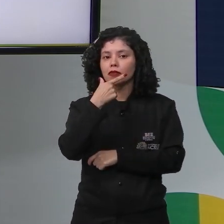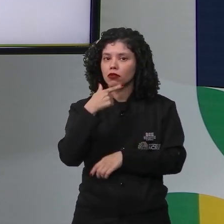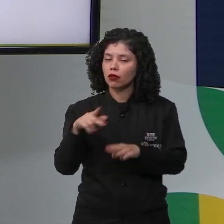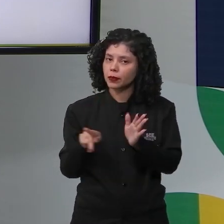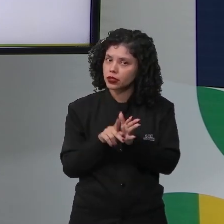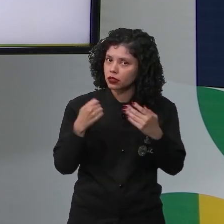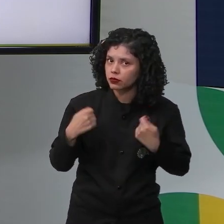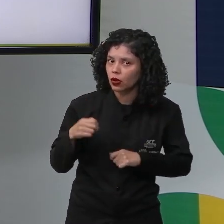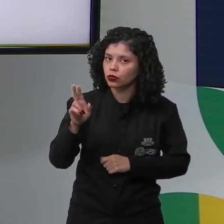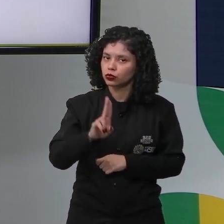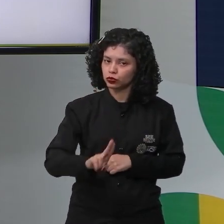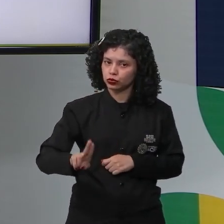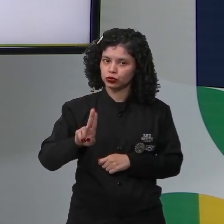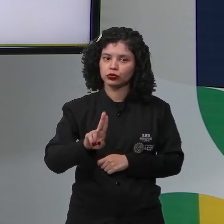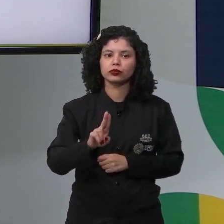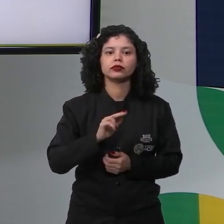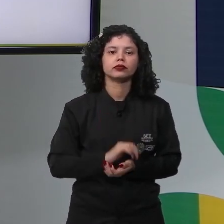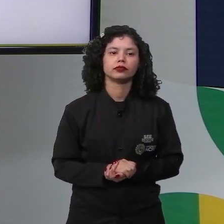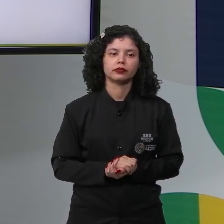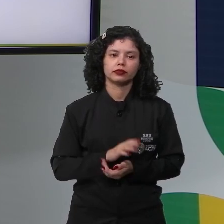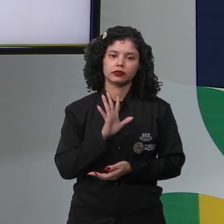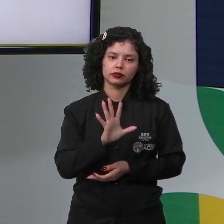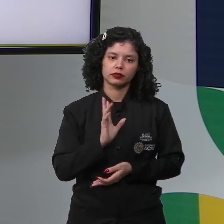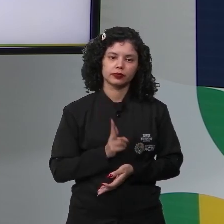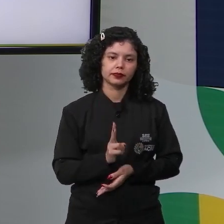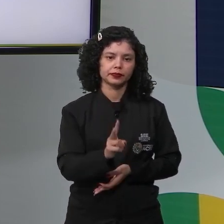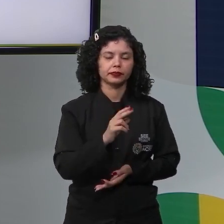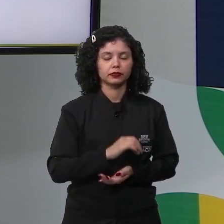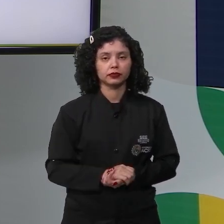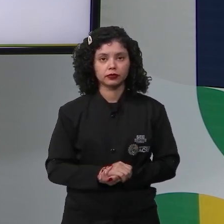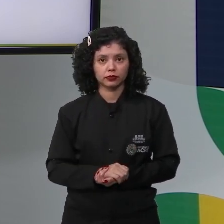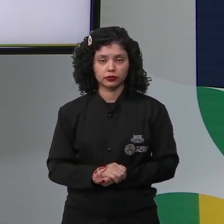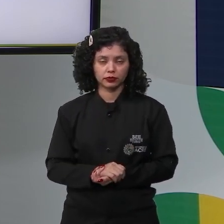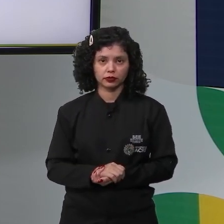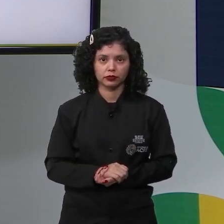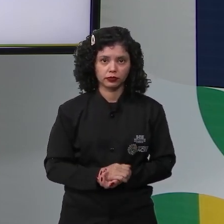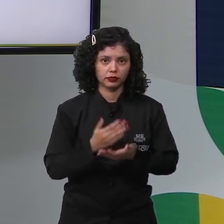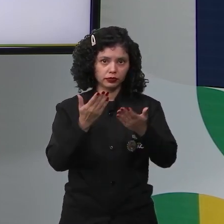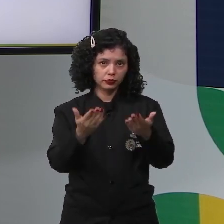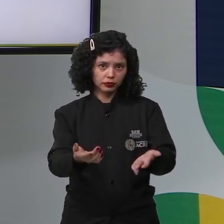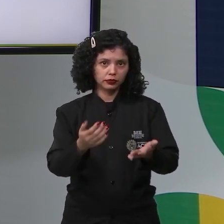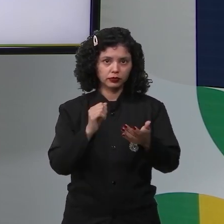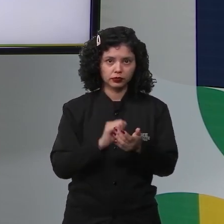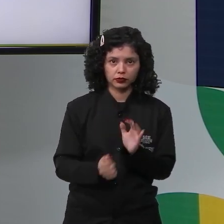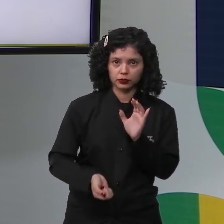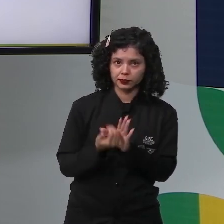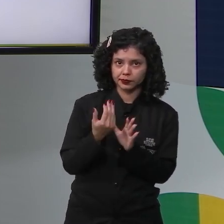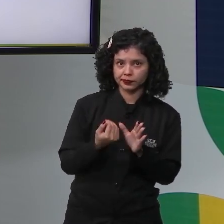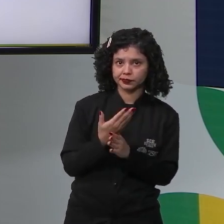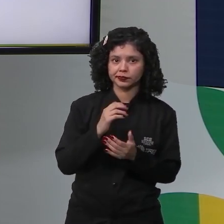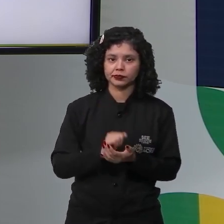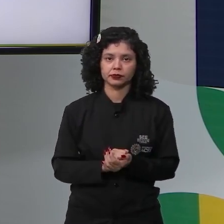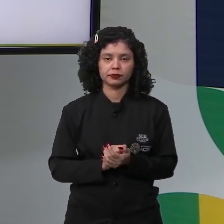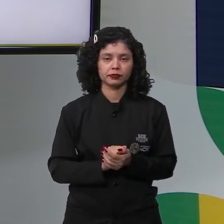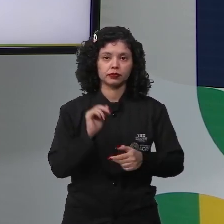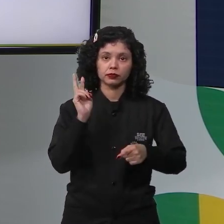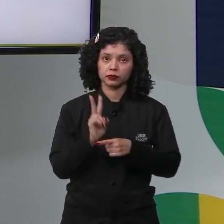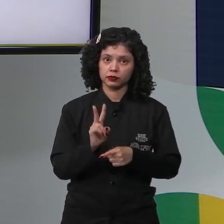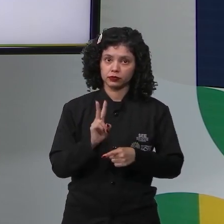que precisarão ser consumidas e assim por diante. Então, isso é a geração de